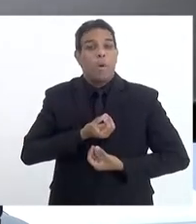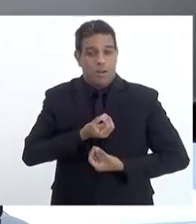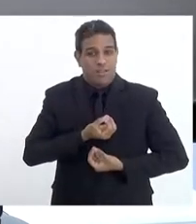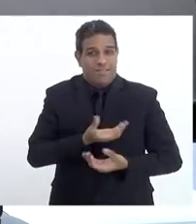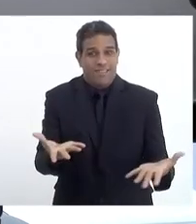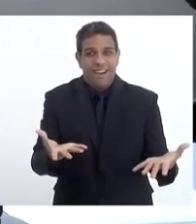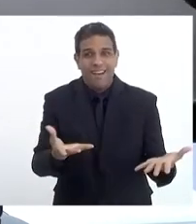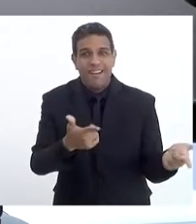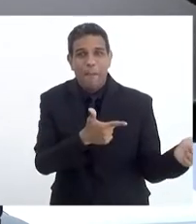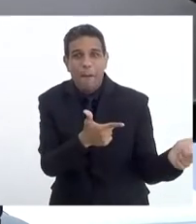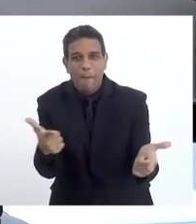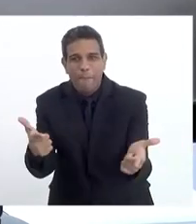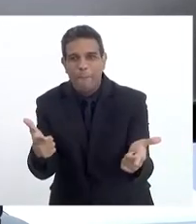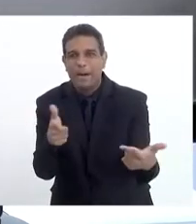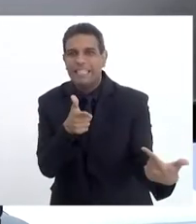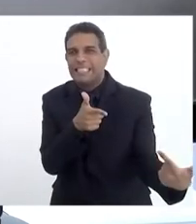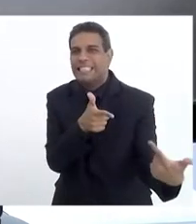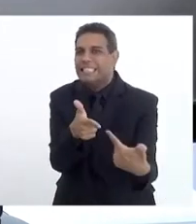proximidade da... É